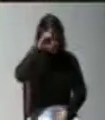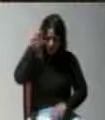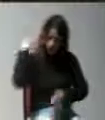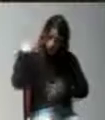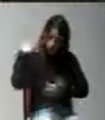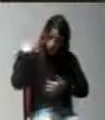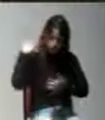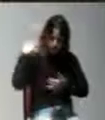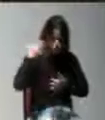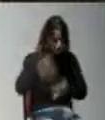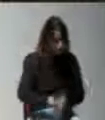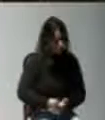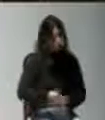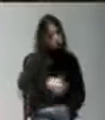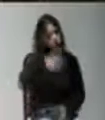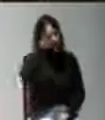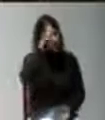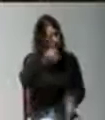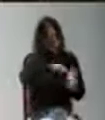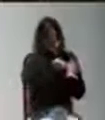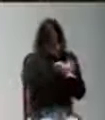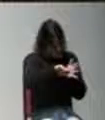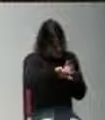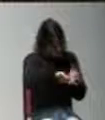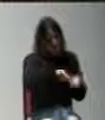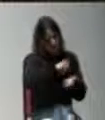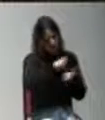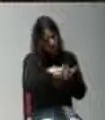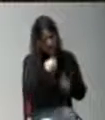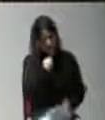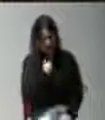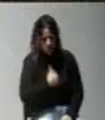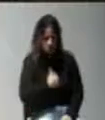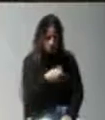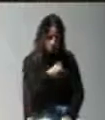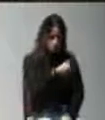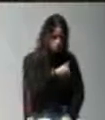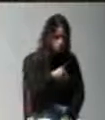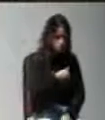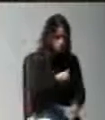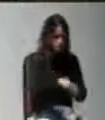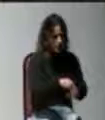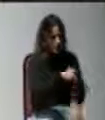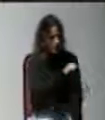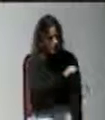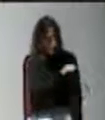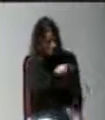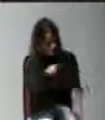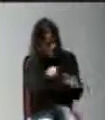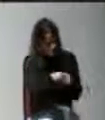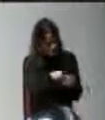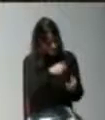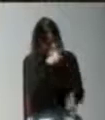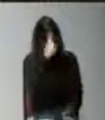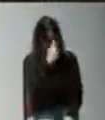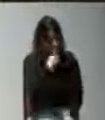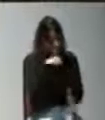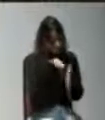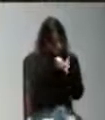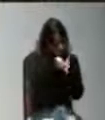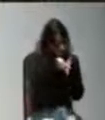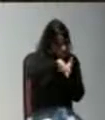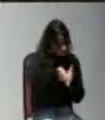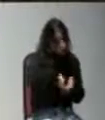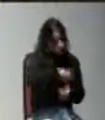memória de nossa pesquisa, nossos desejos como professores, alunos, professores, para podermos estar